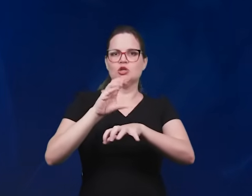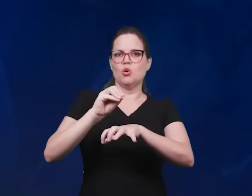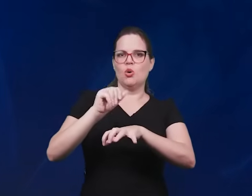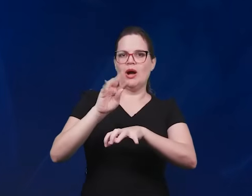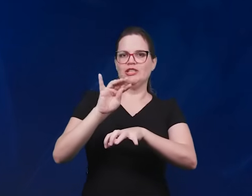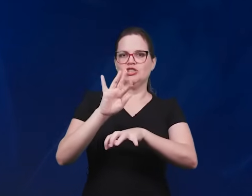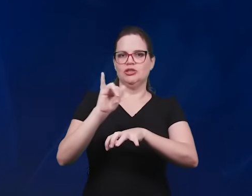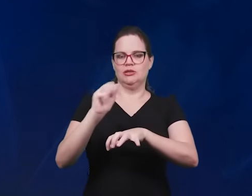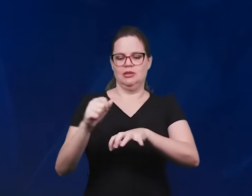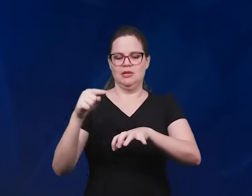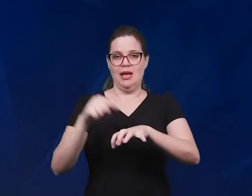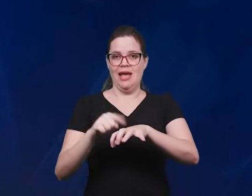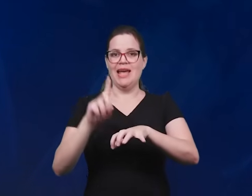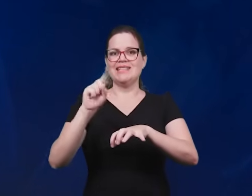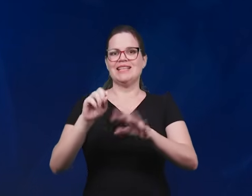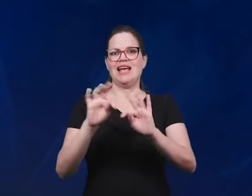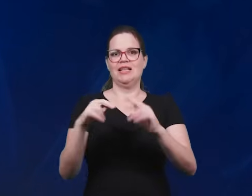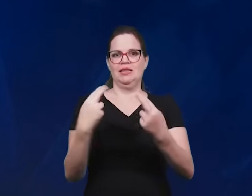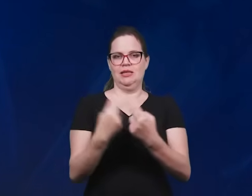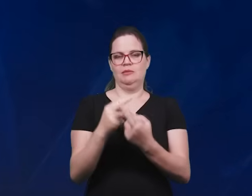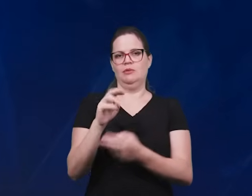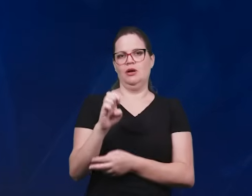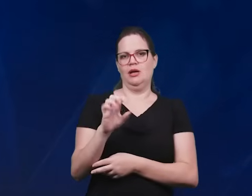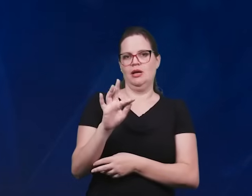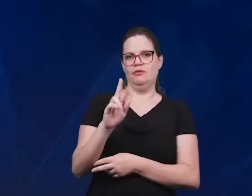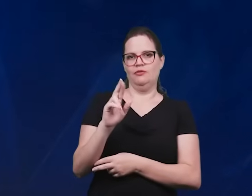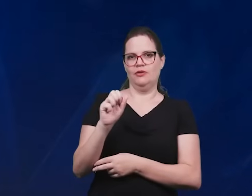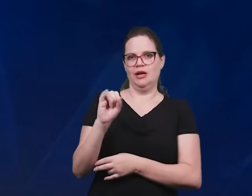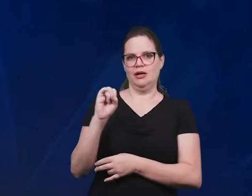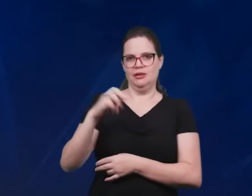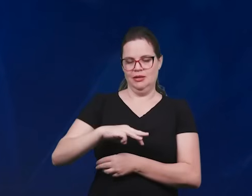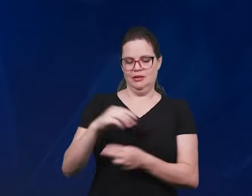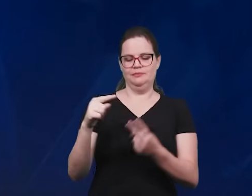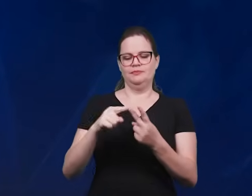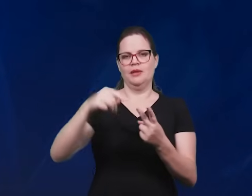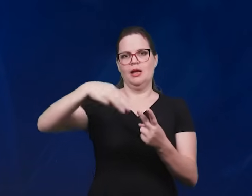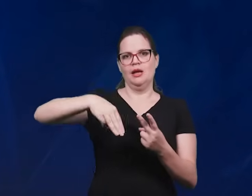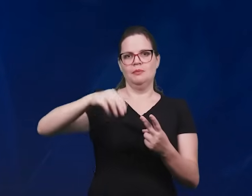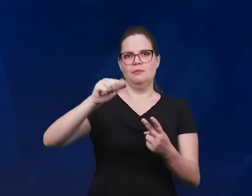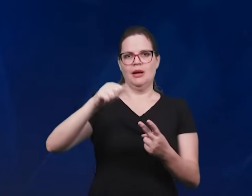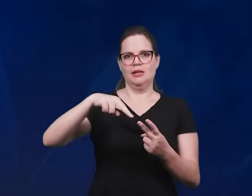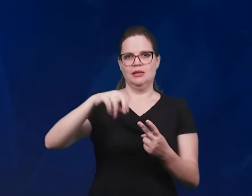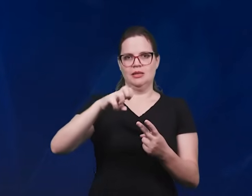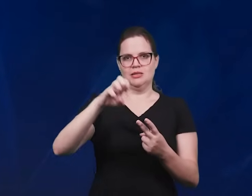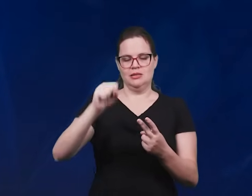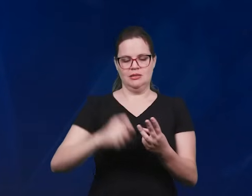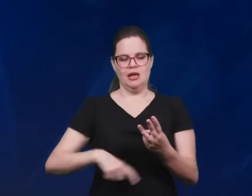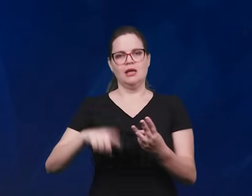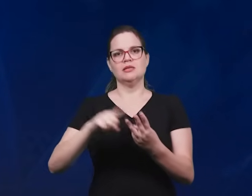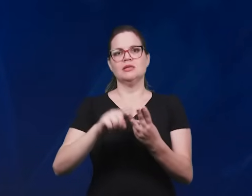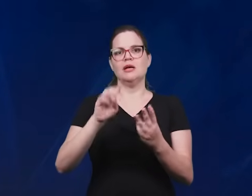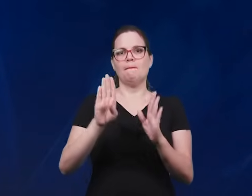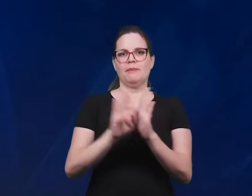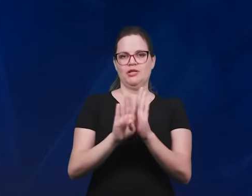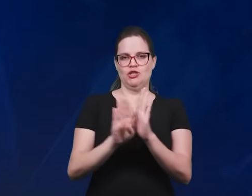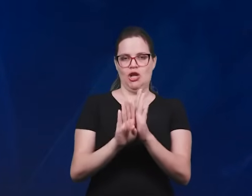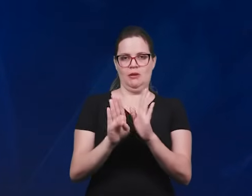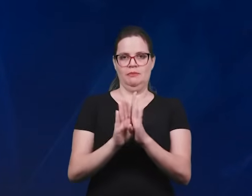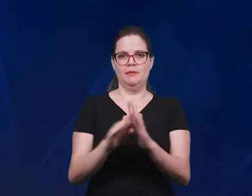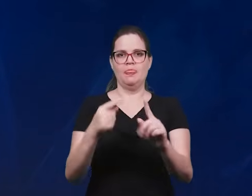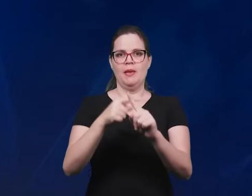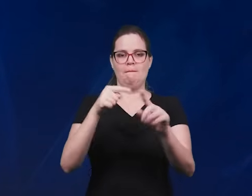tribos de Efraim, Manassés e Benjamim. As tribos de Dan, Asser e Naftali caminhavam